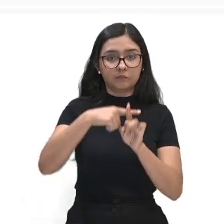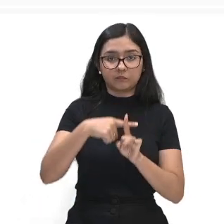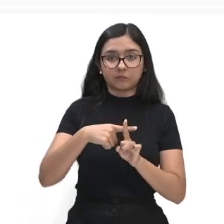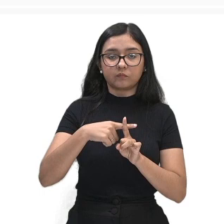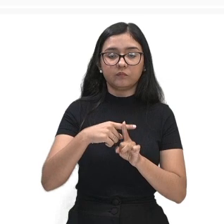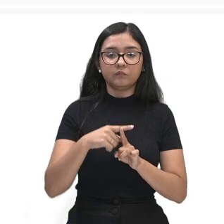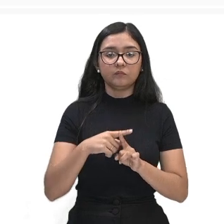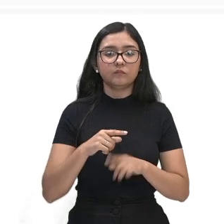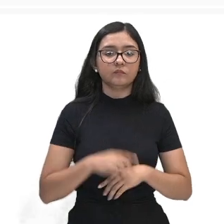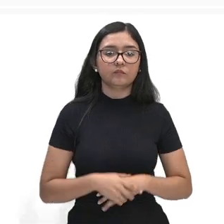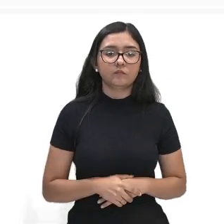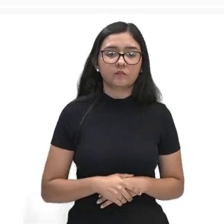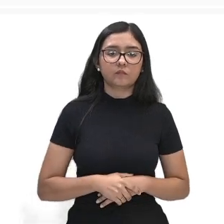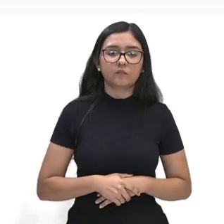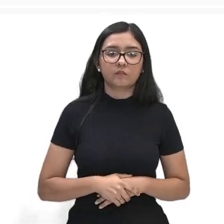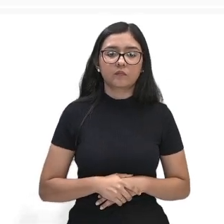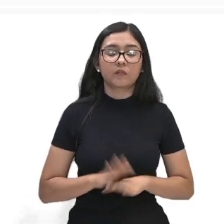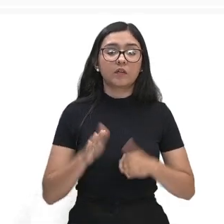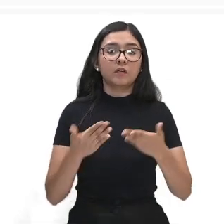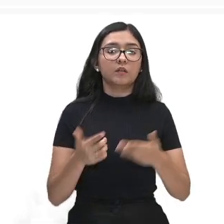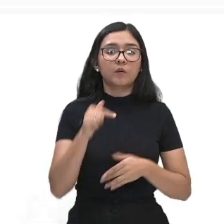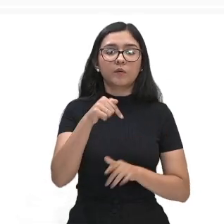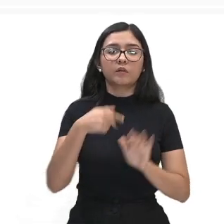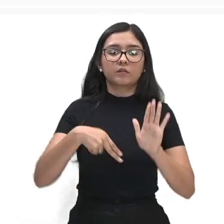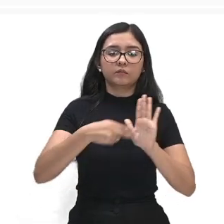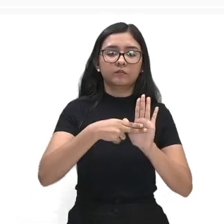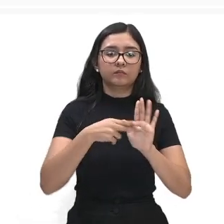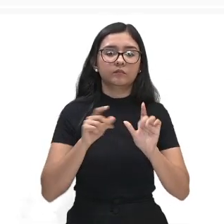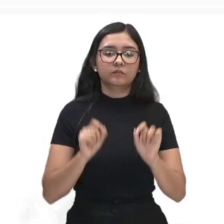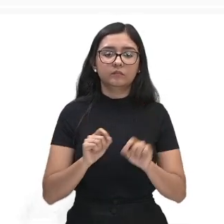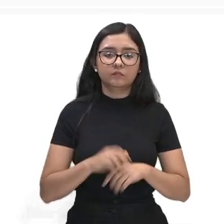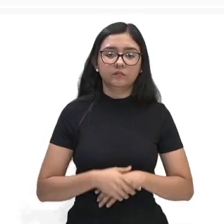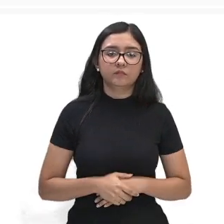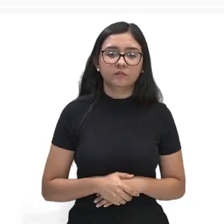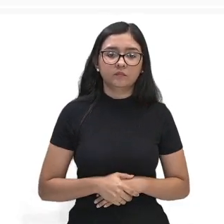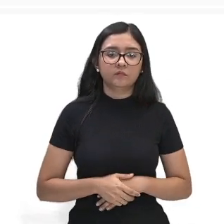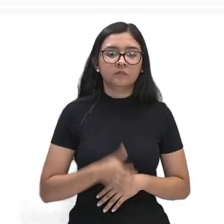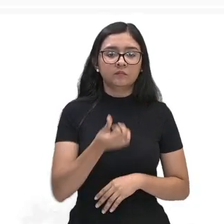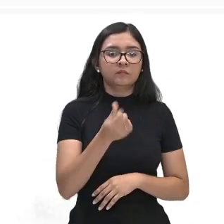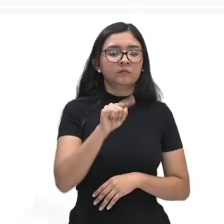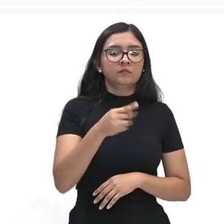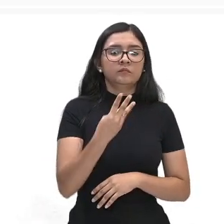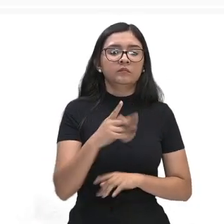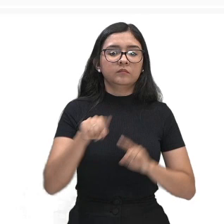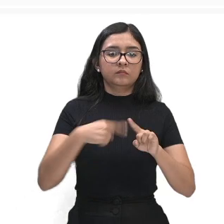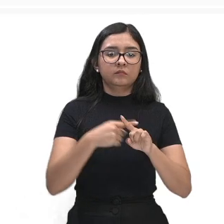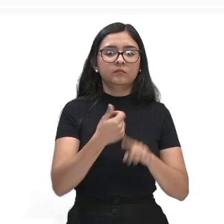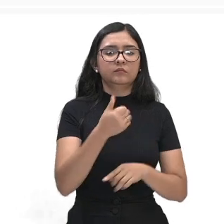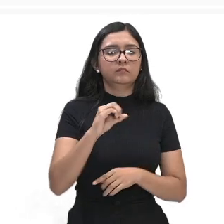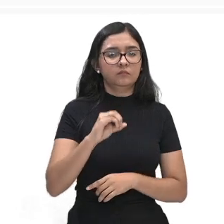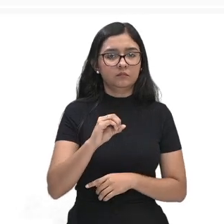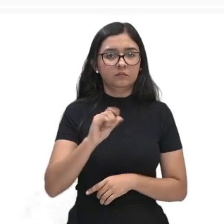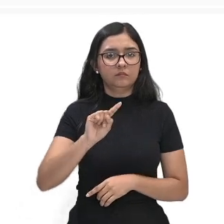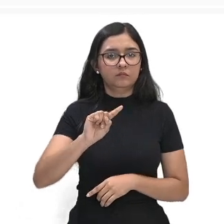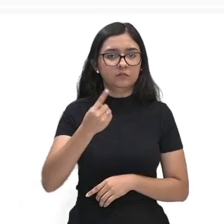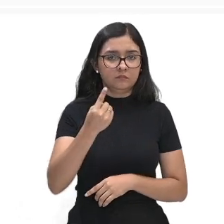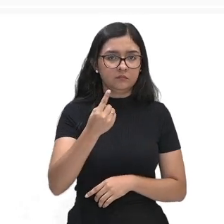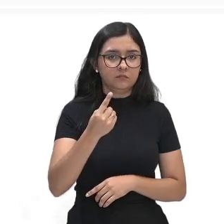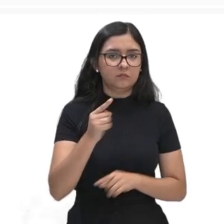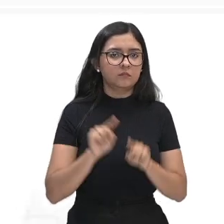aí eu fico com a carga igual a 6,4 vezes 10 elevado a 1. Só que 10 elevado a 1 é 10.